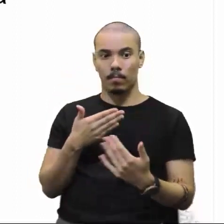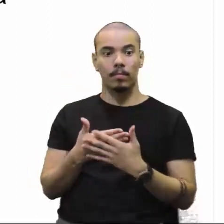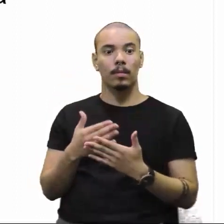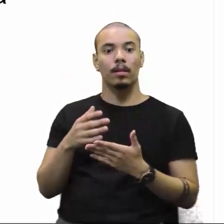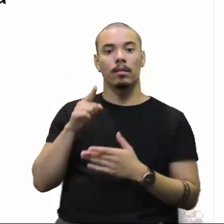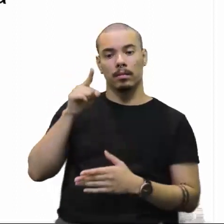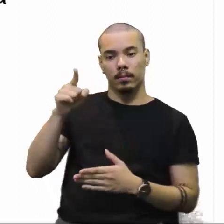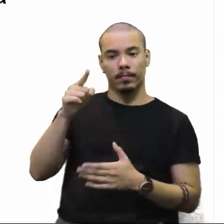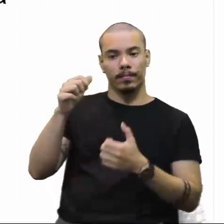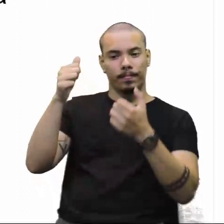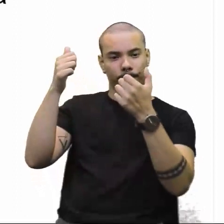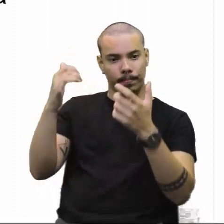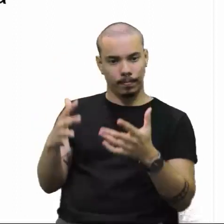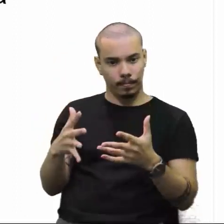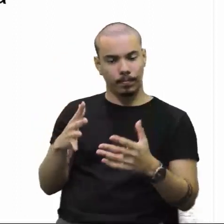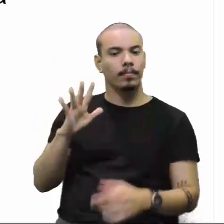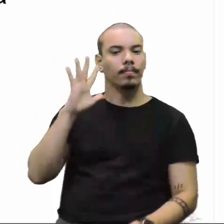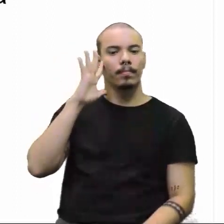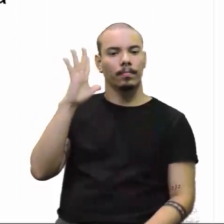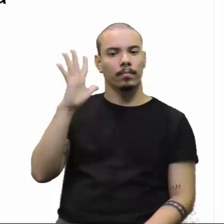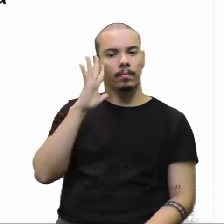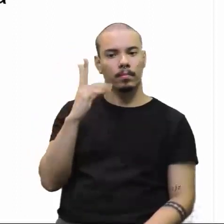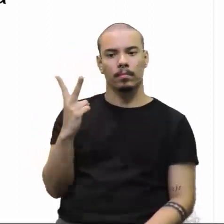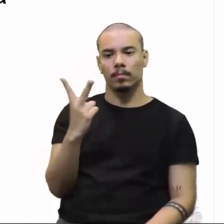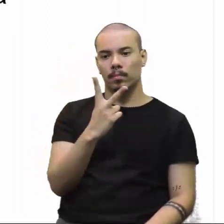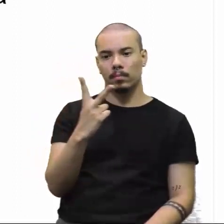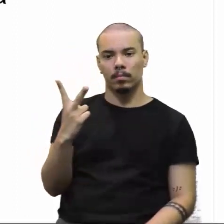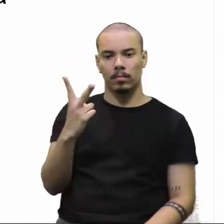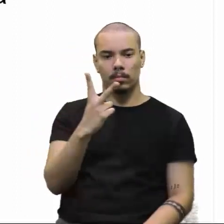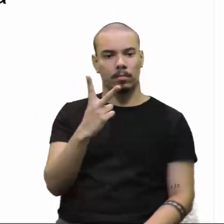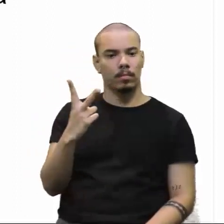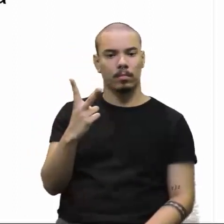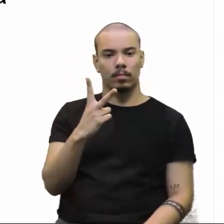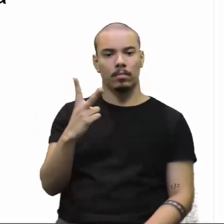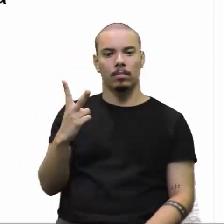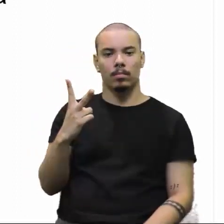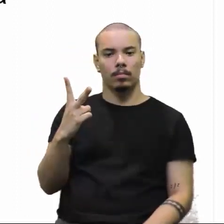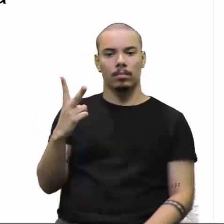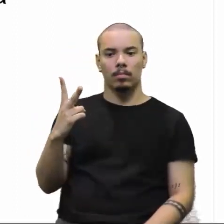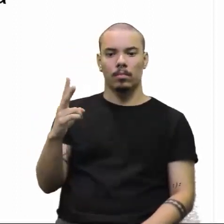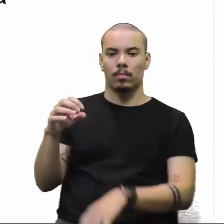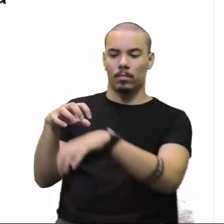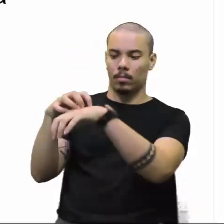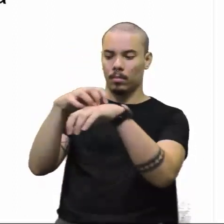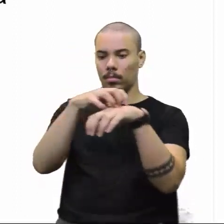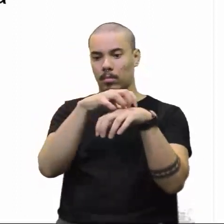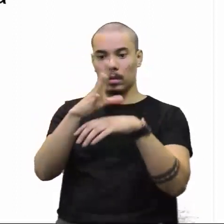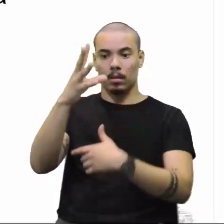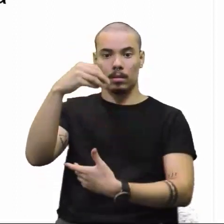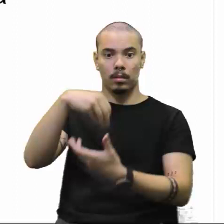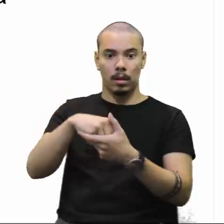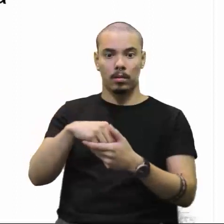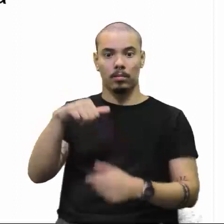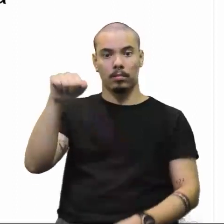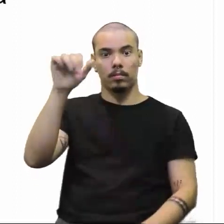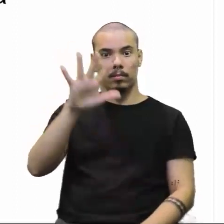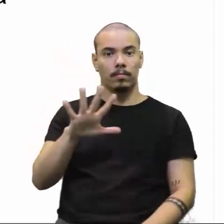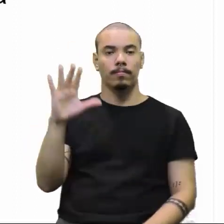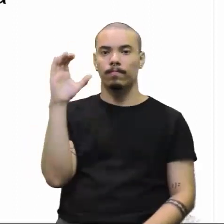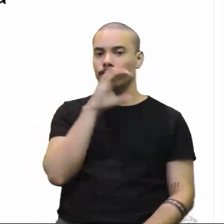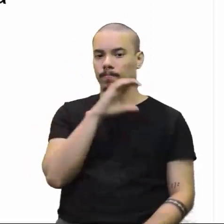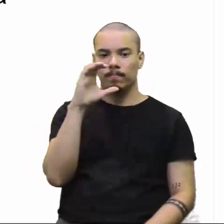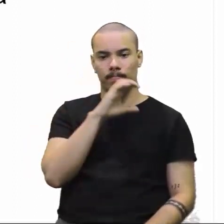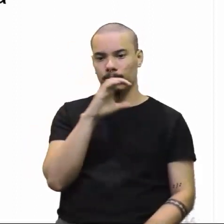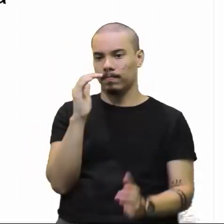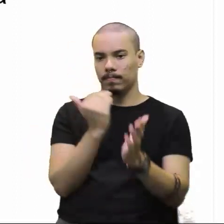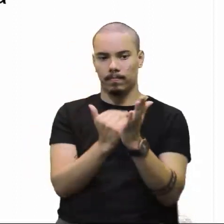base nessa afirmação, imagine duas naves que viajam no espaço com velocidades altíssimas em